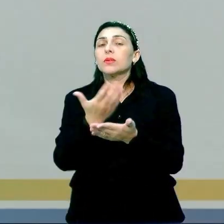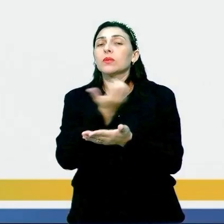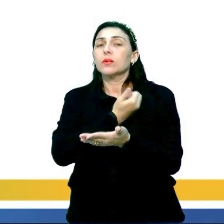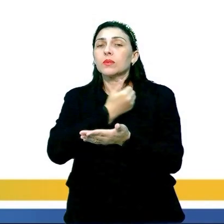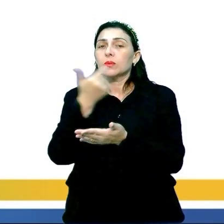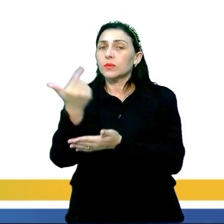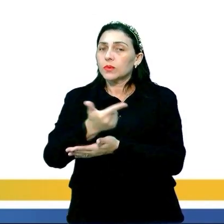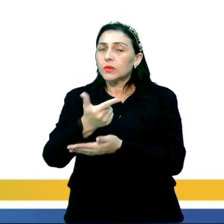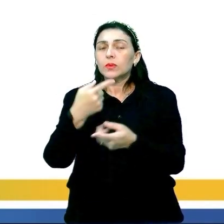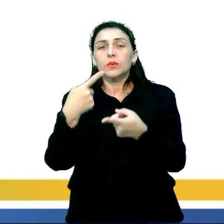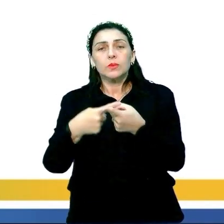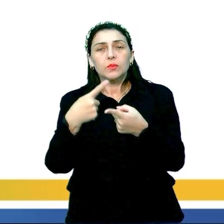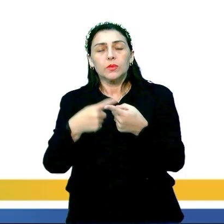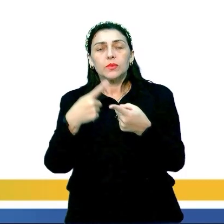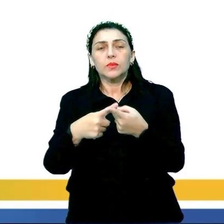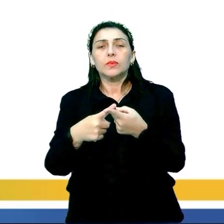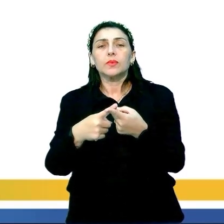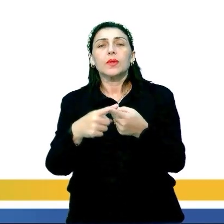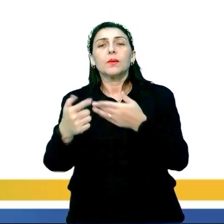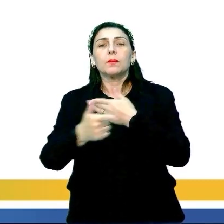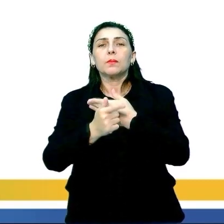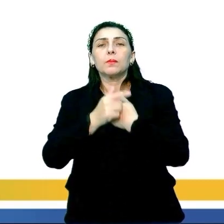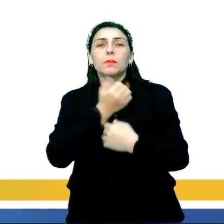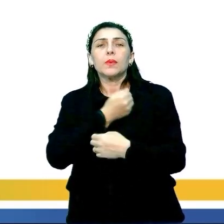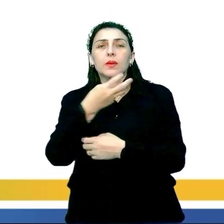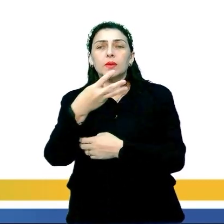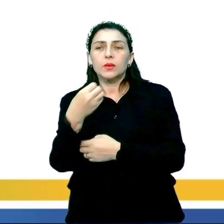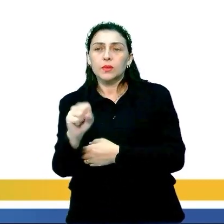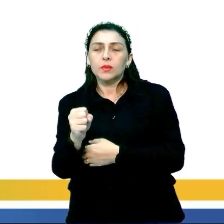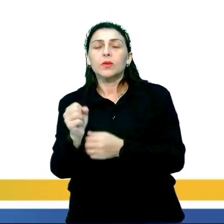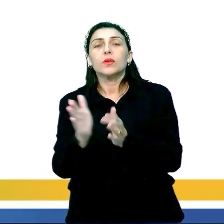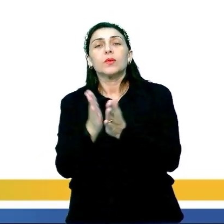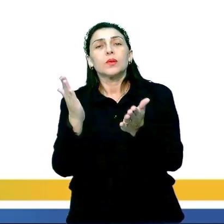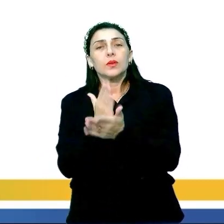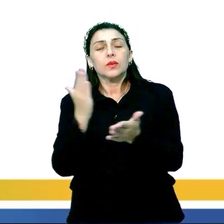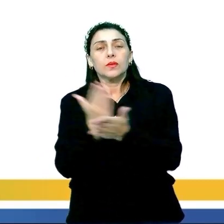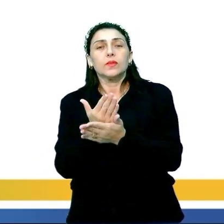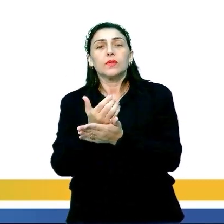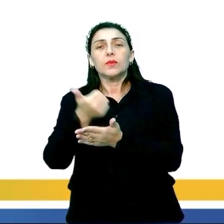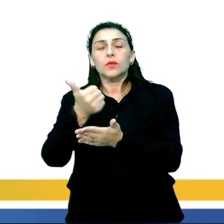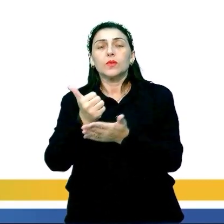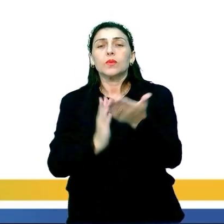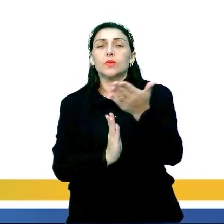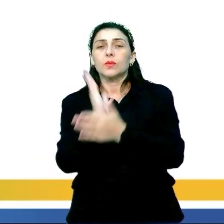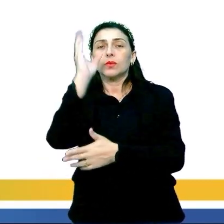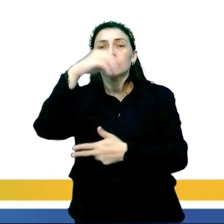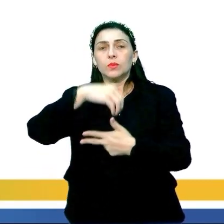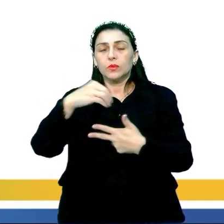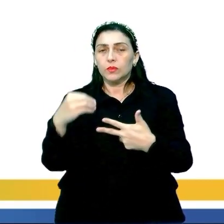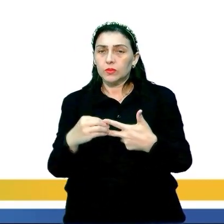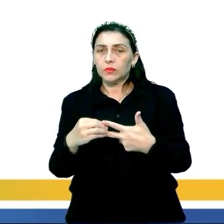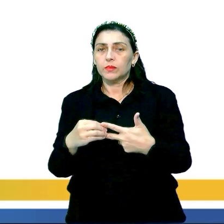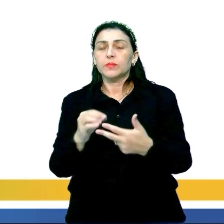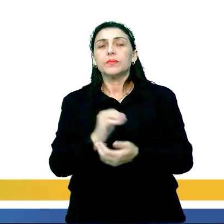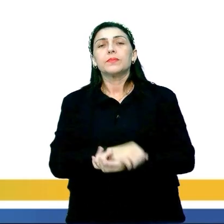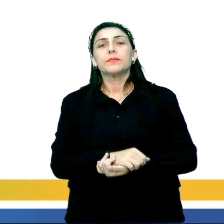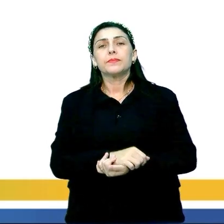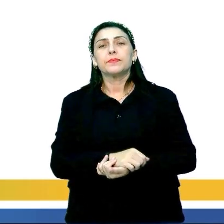Porque essa questão, ela está lá na página 38 do livro 1, a prova Enem. Vocês podem acompanhar